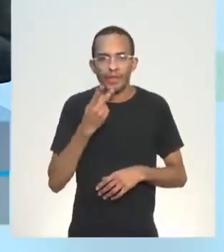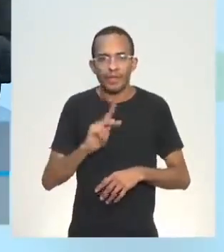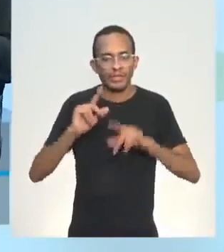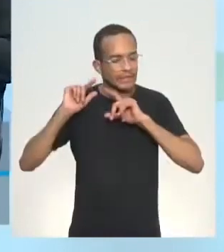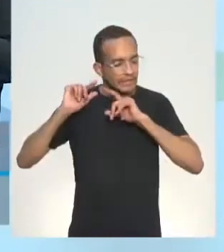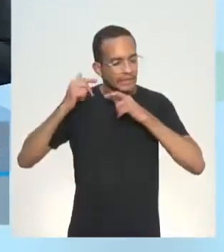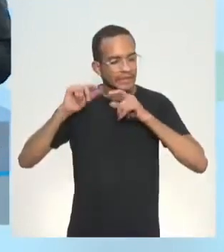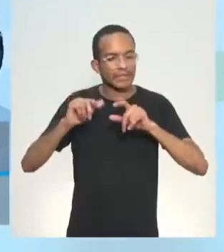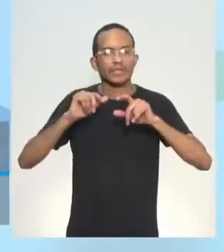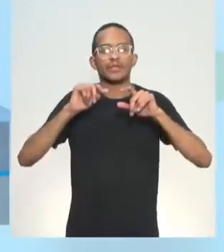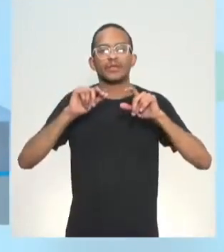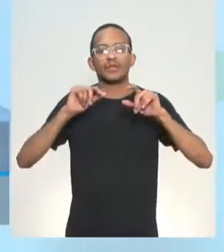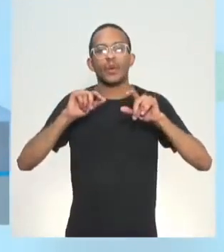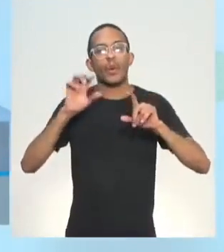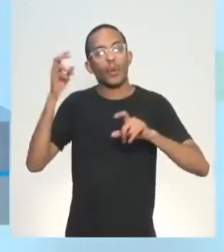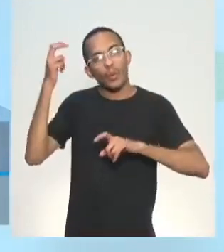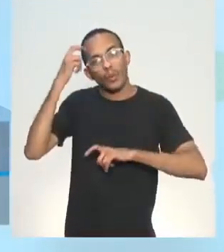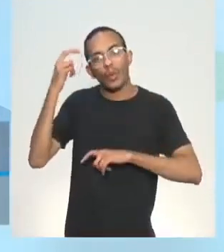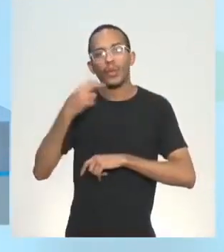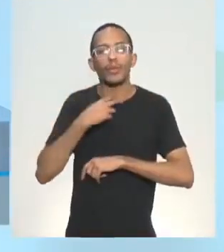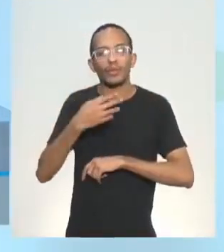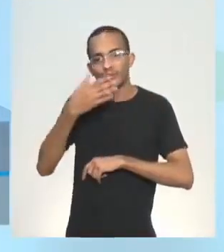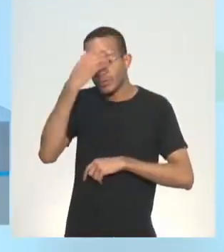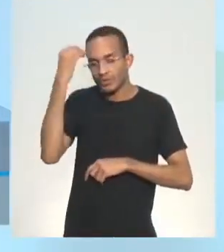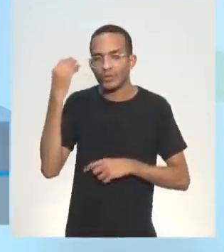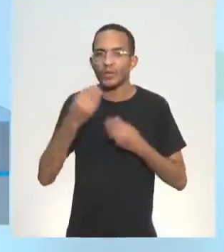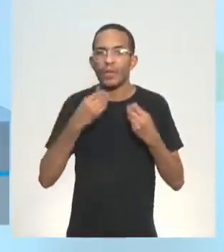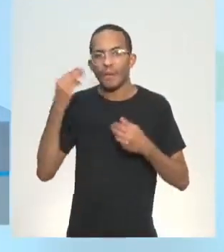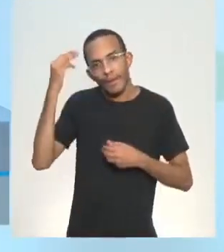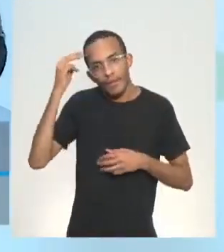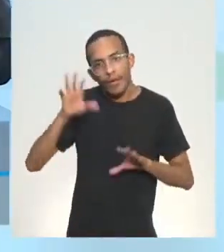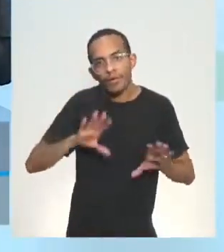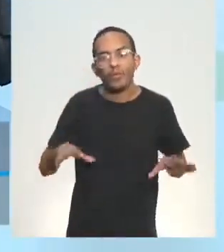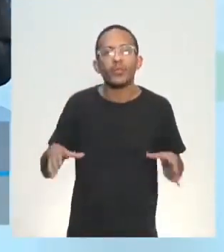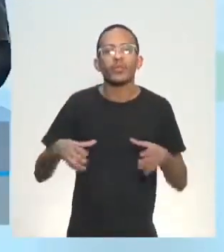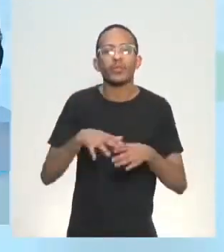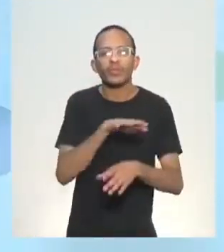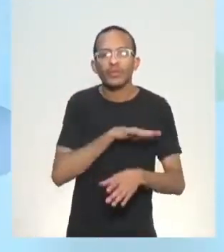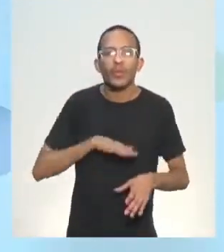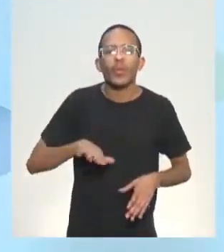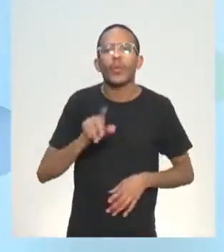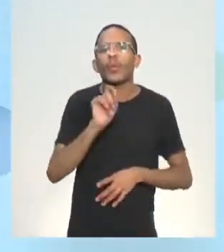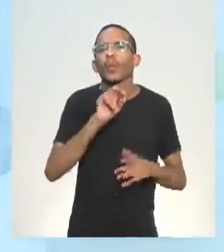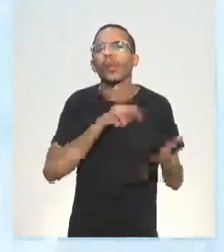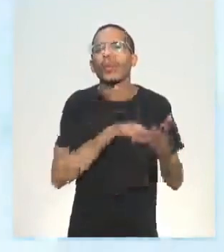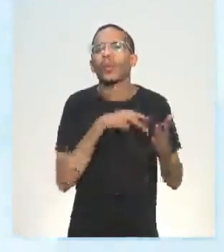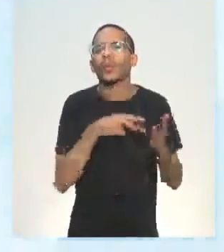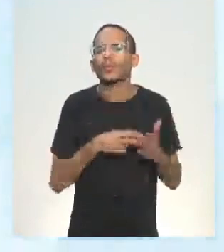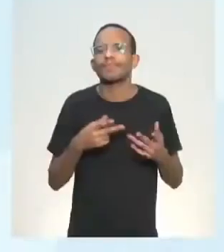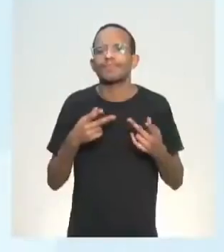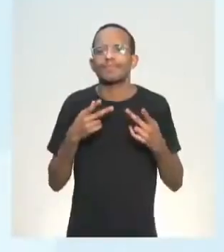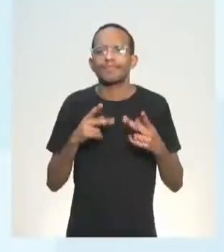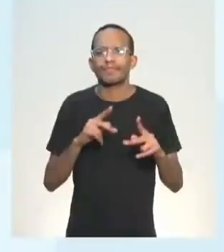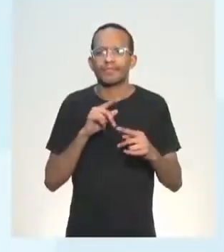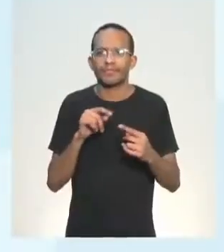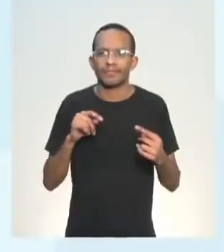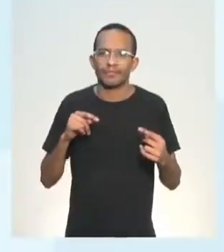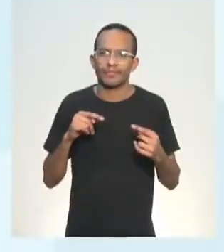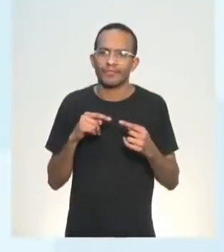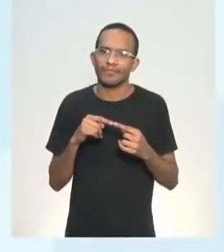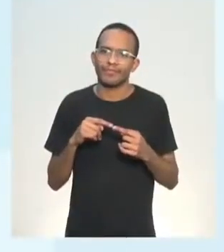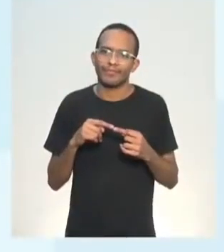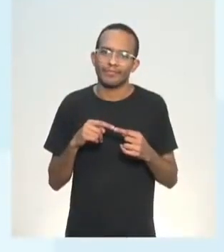herança cultural toda, a gente também não pode esquecer do conceito de memória coletiva. O que é isso? É justamente o que